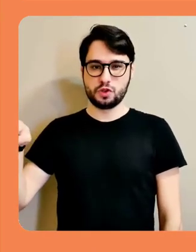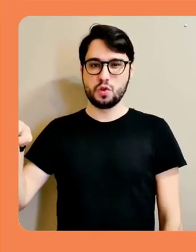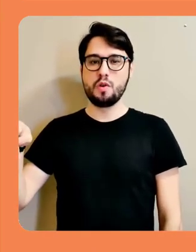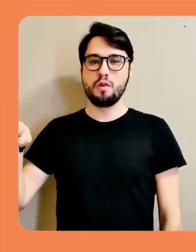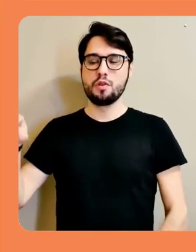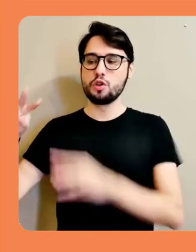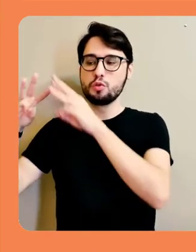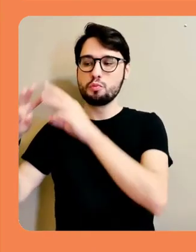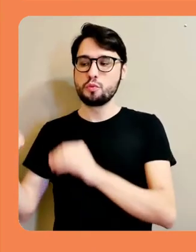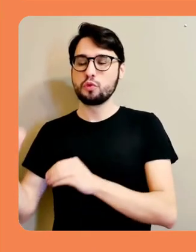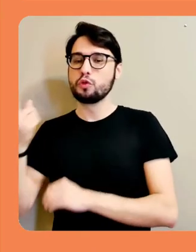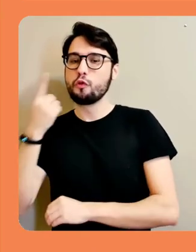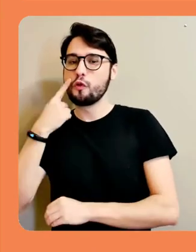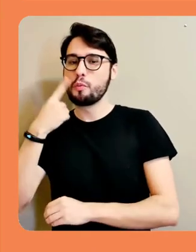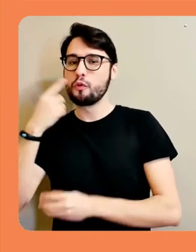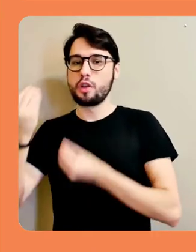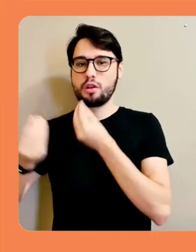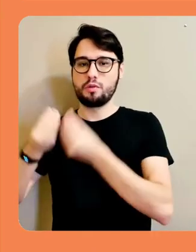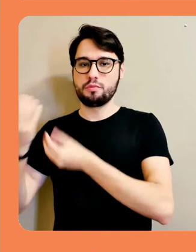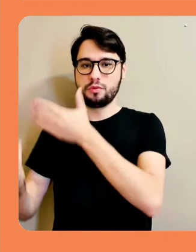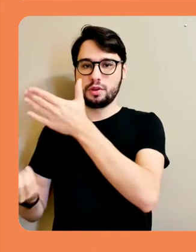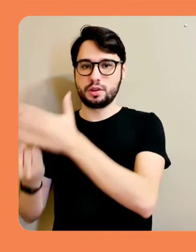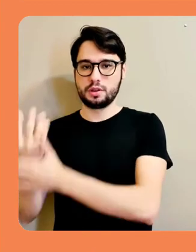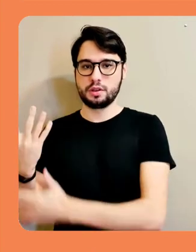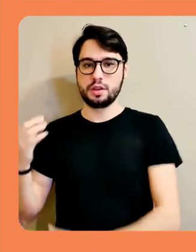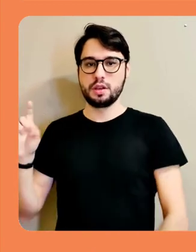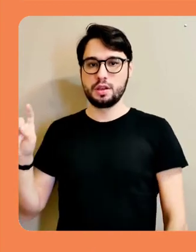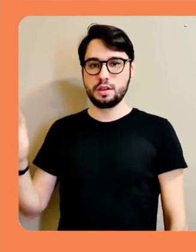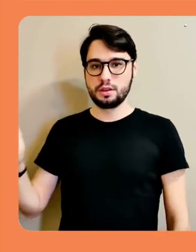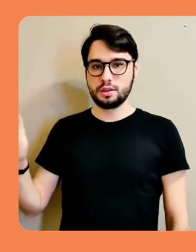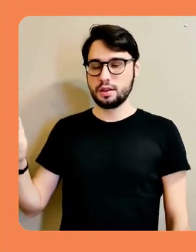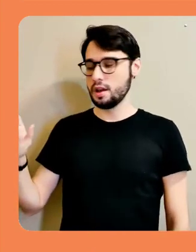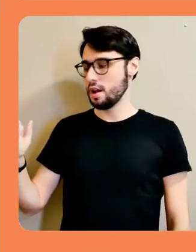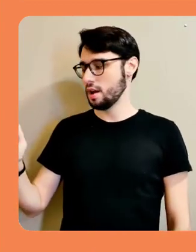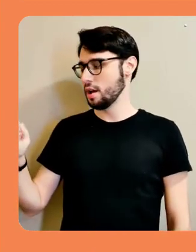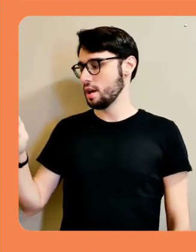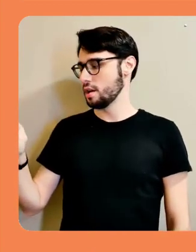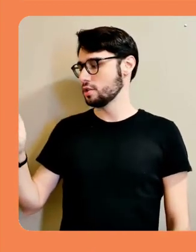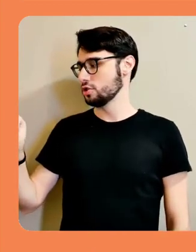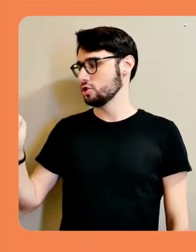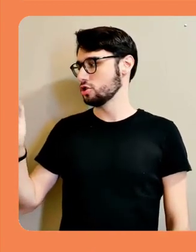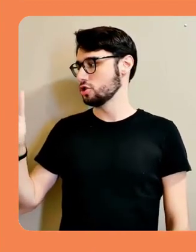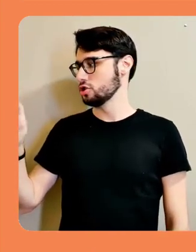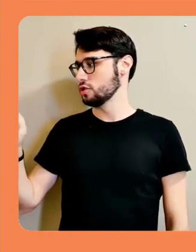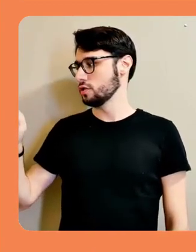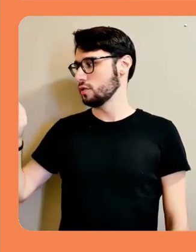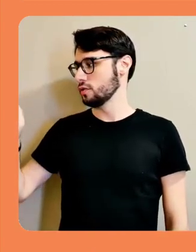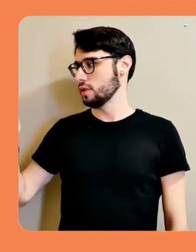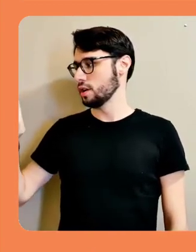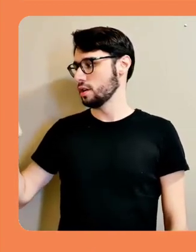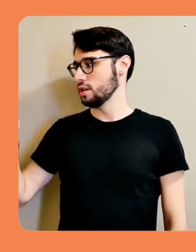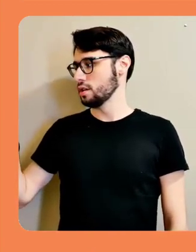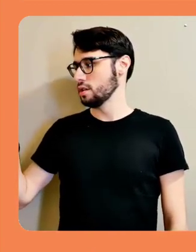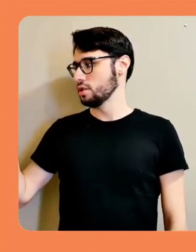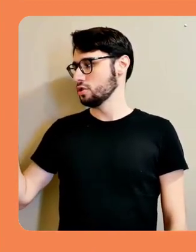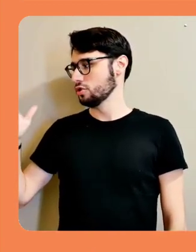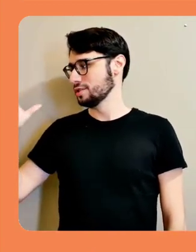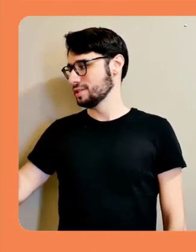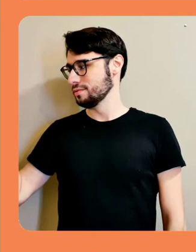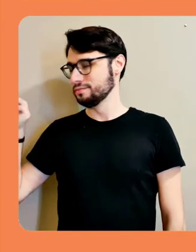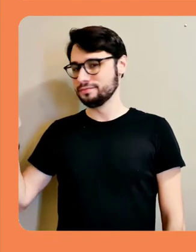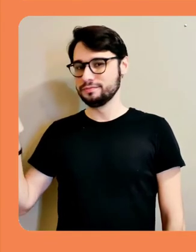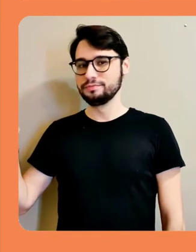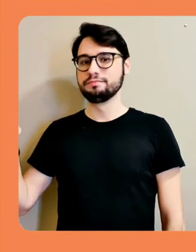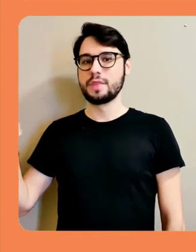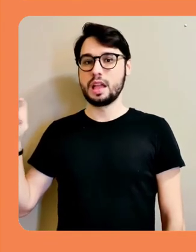fazemos vou voltar aqui no meu espaço professor para eu poder fazer essa criança então